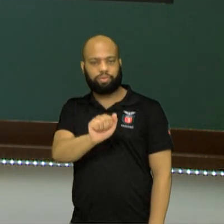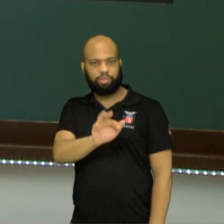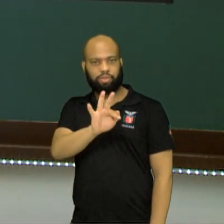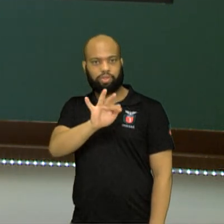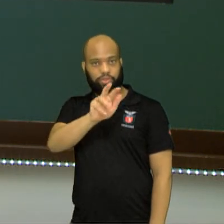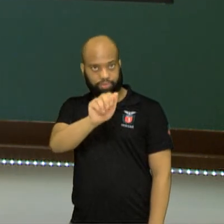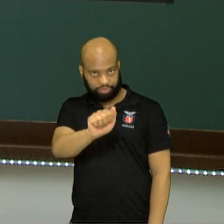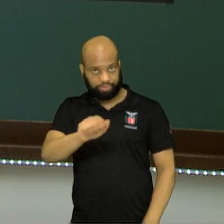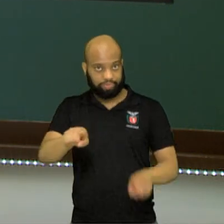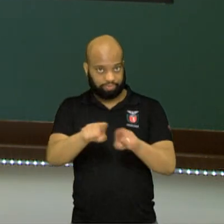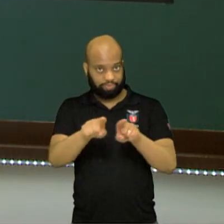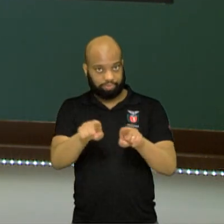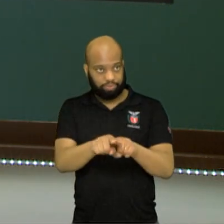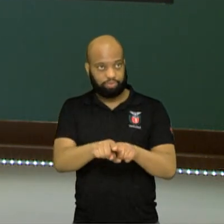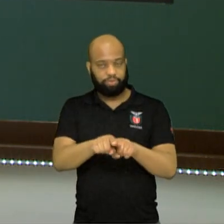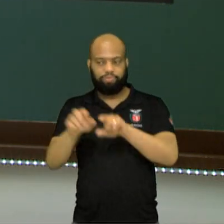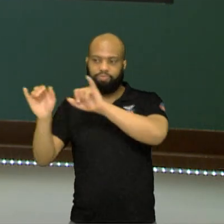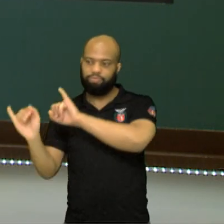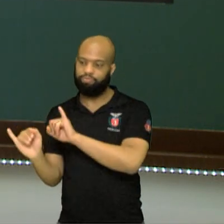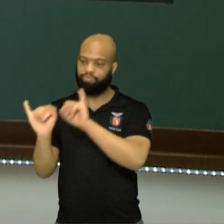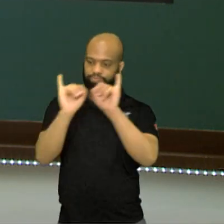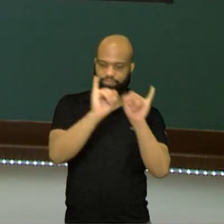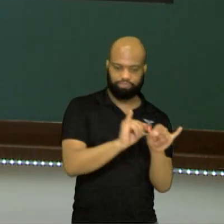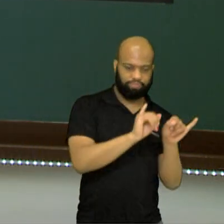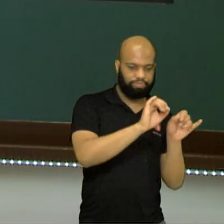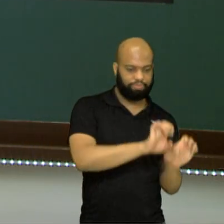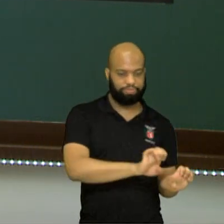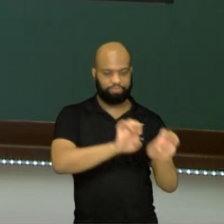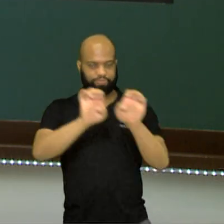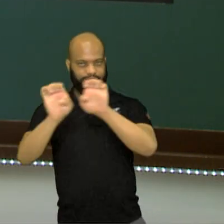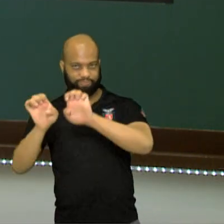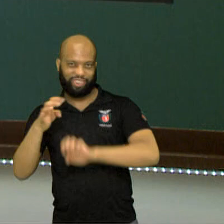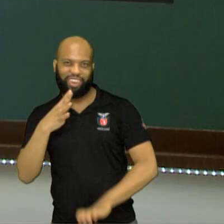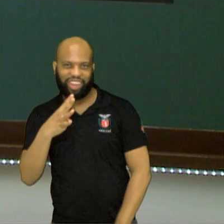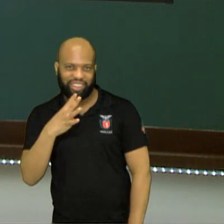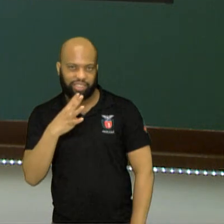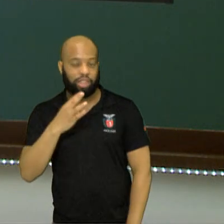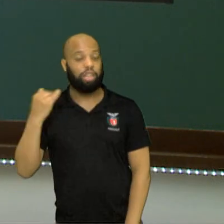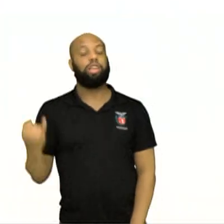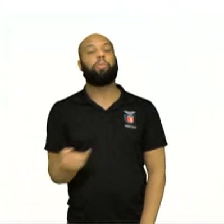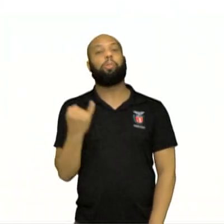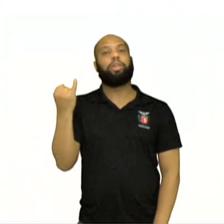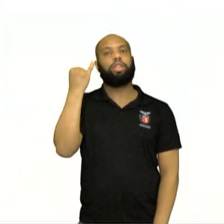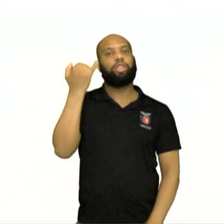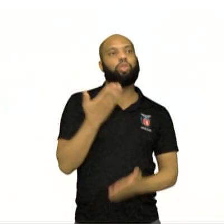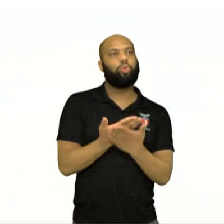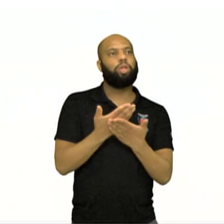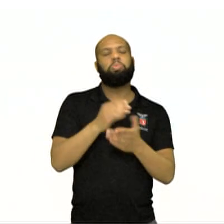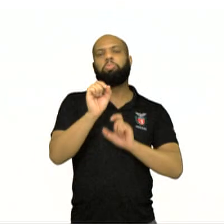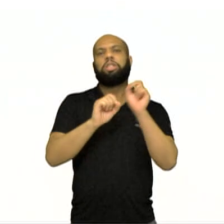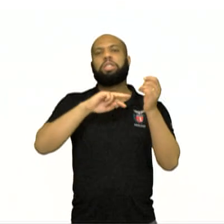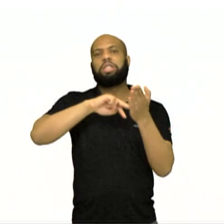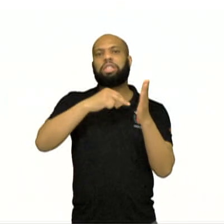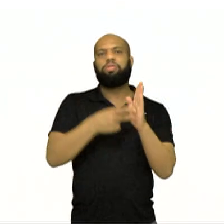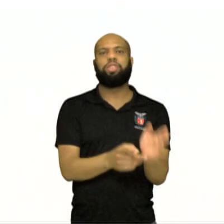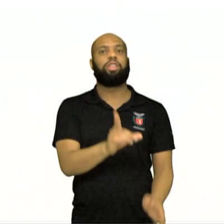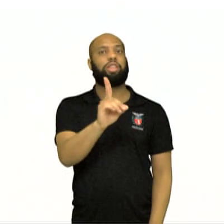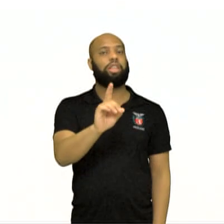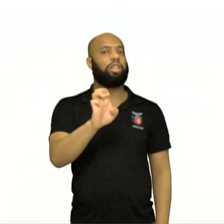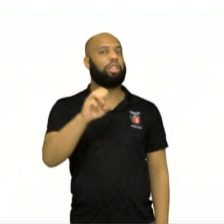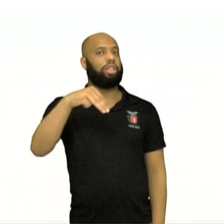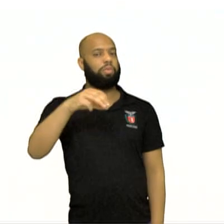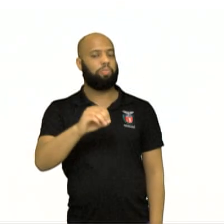Bem, para começar a falar disso, é importante a gente retomar o que é demografia, né? Demografia é a ciência que estuda a